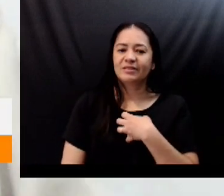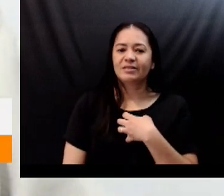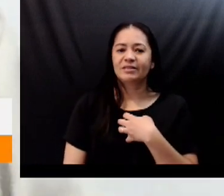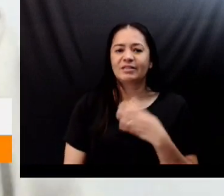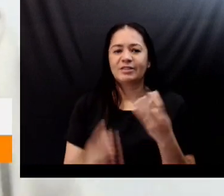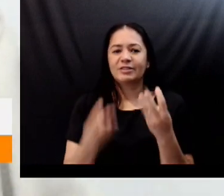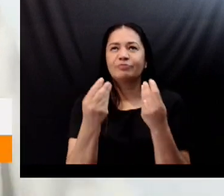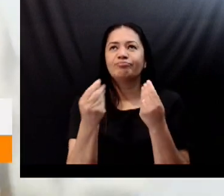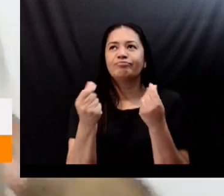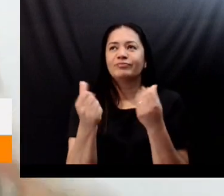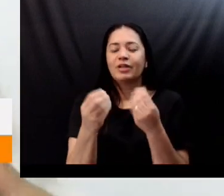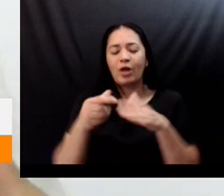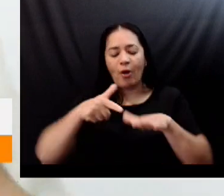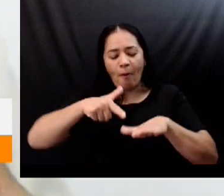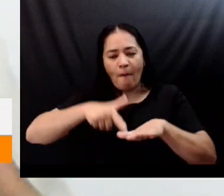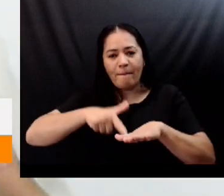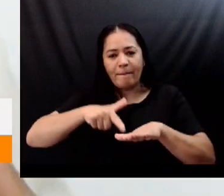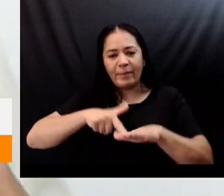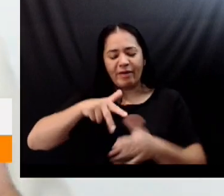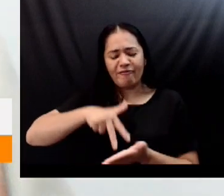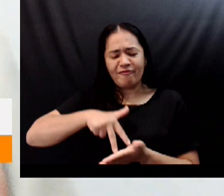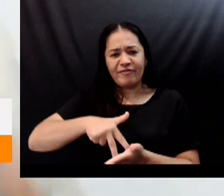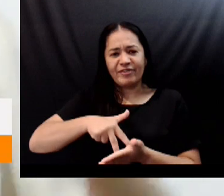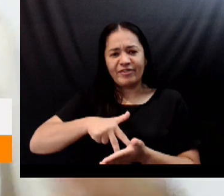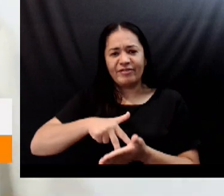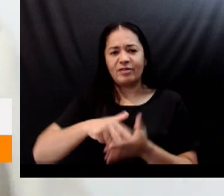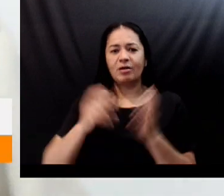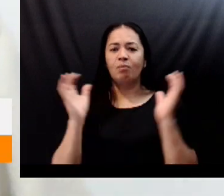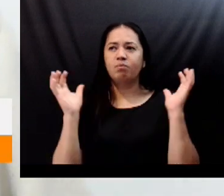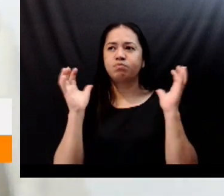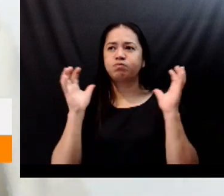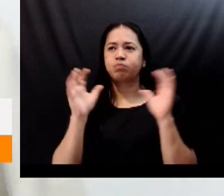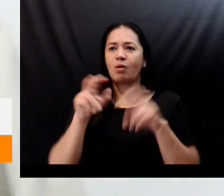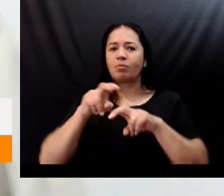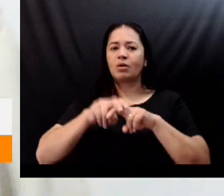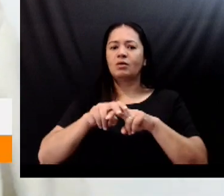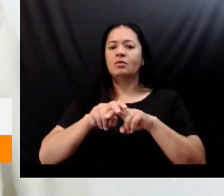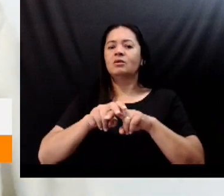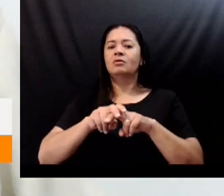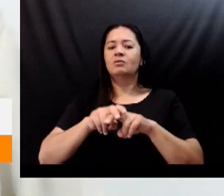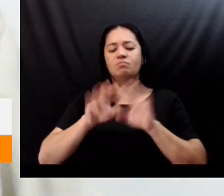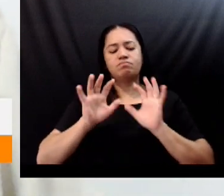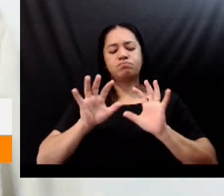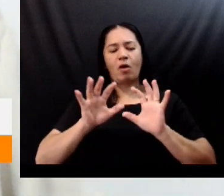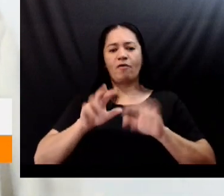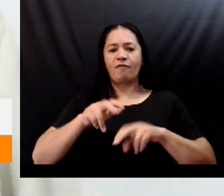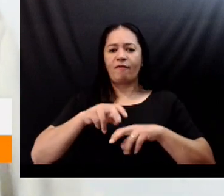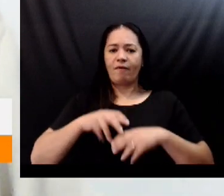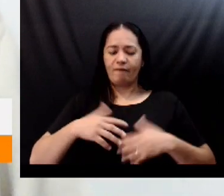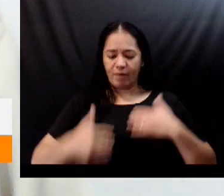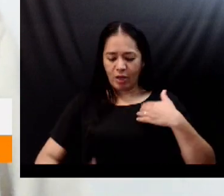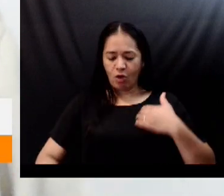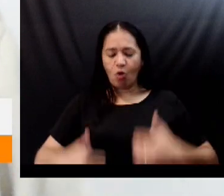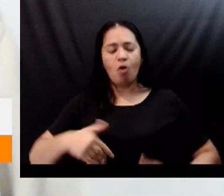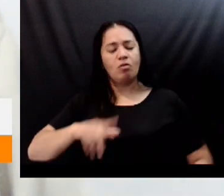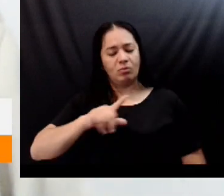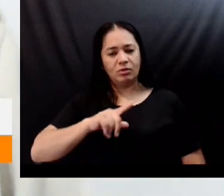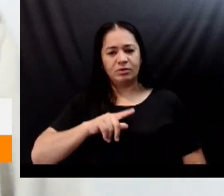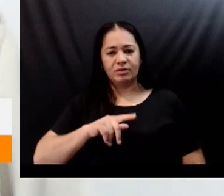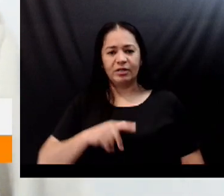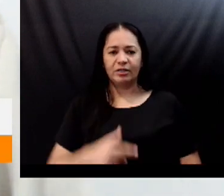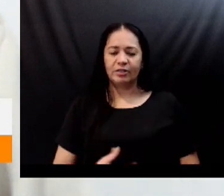o seu bumbum na cadeira, as suas costas tem um corpo aí. Observe ele,